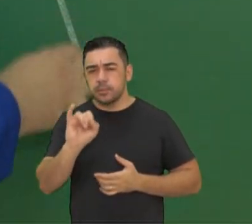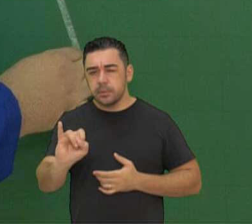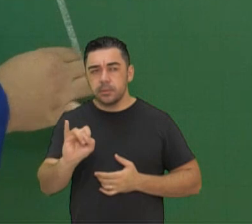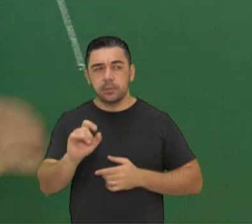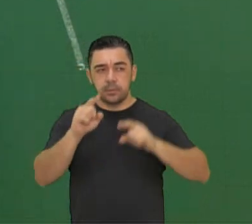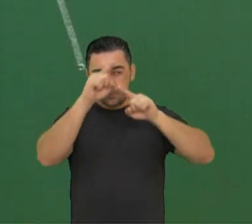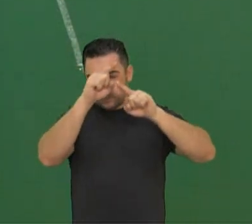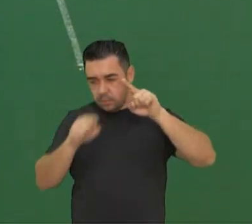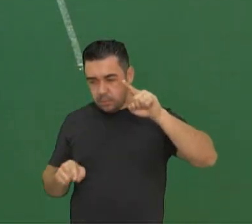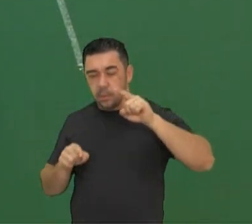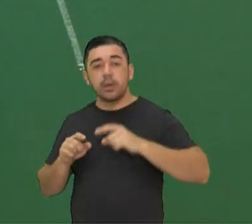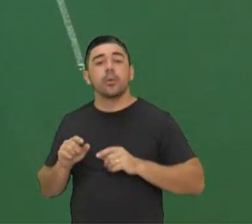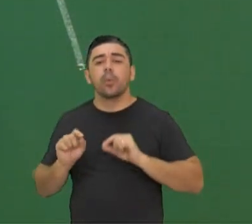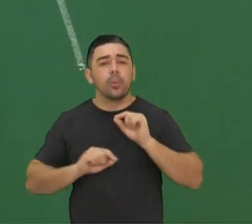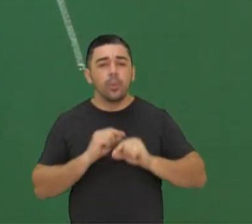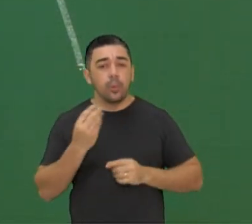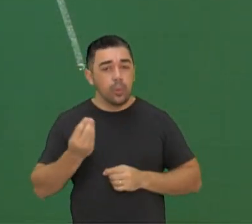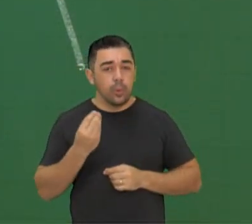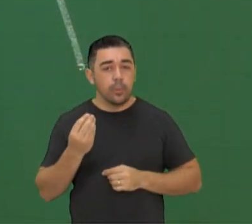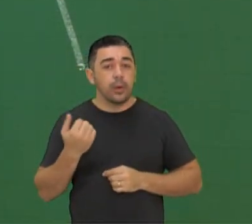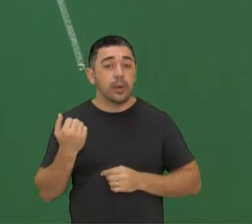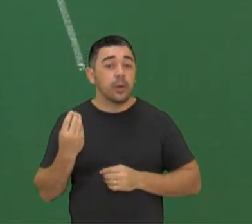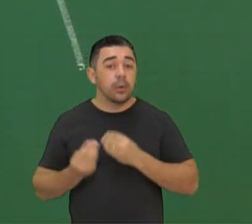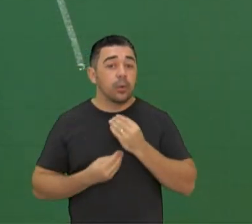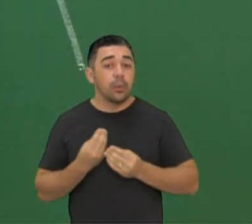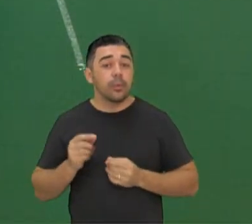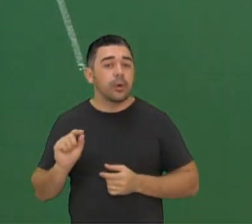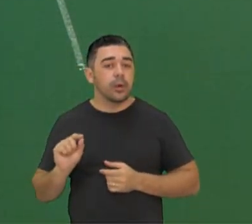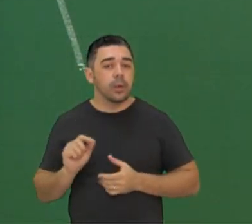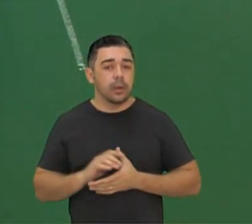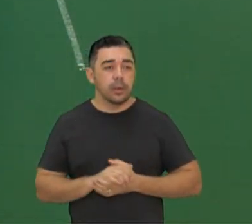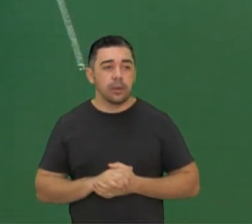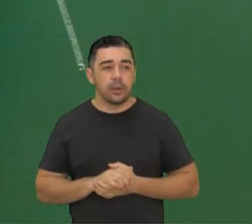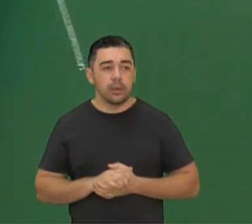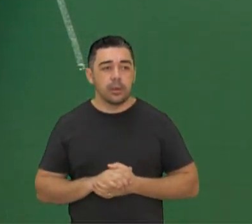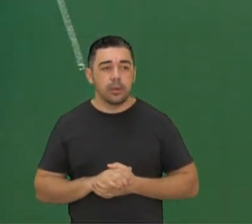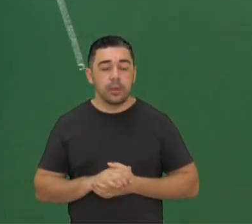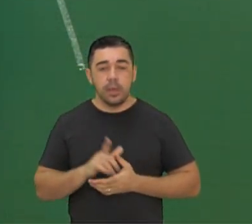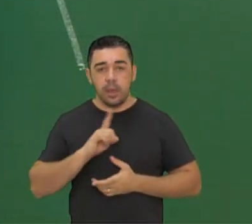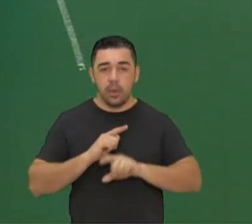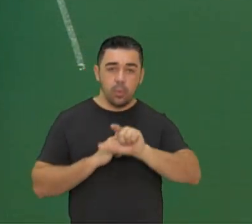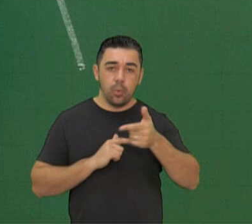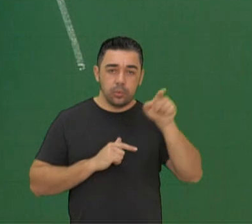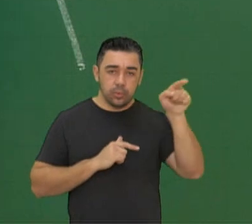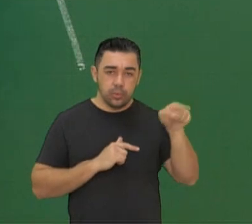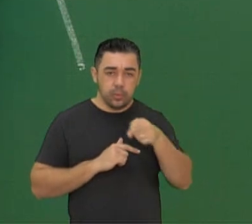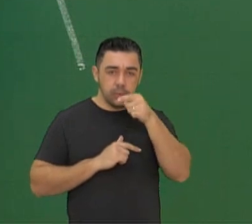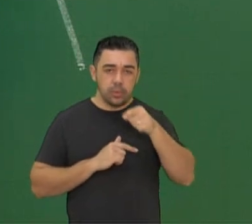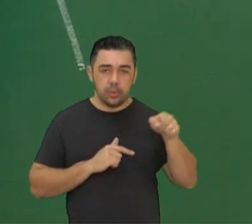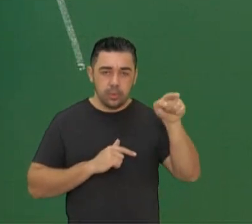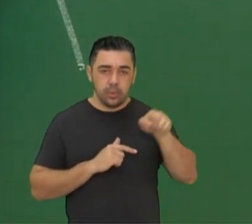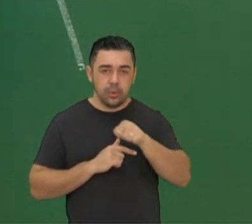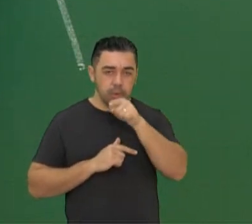aqui? Aí o meu ângulo externo ia virar o quê? Ia virar isso aqui.